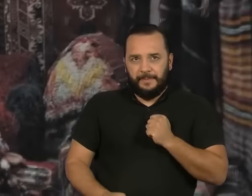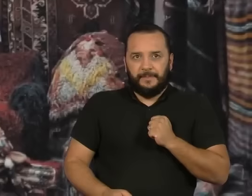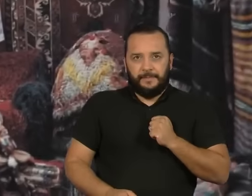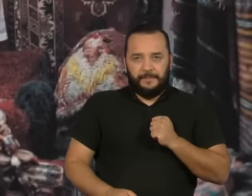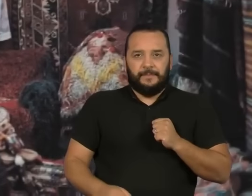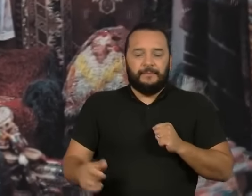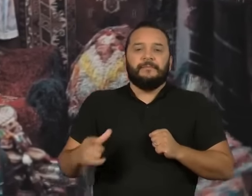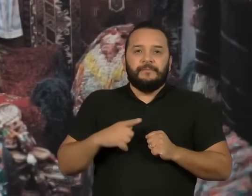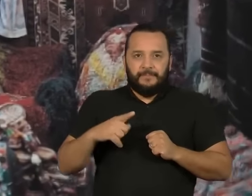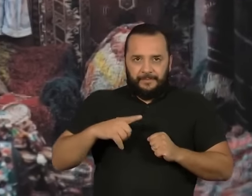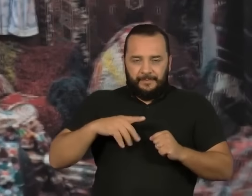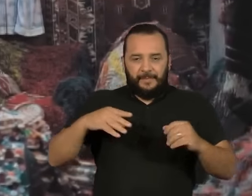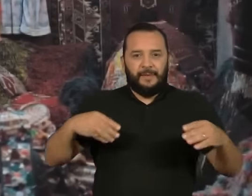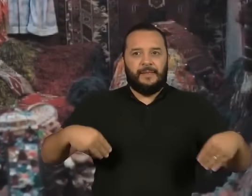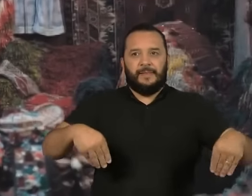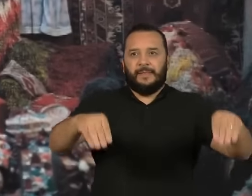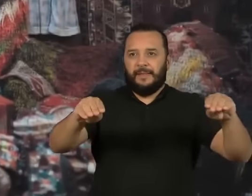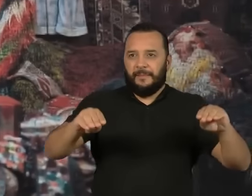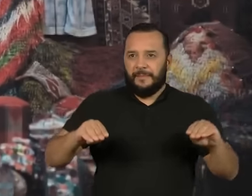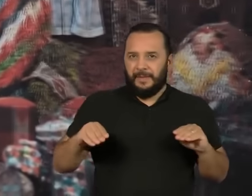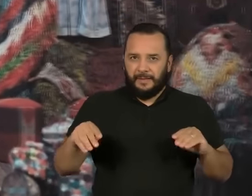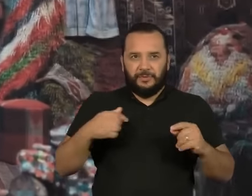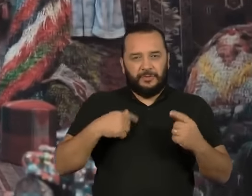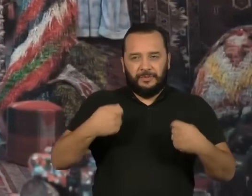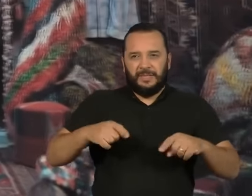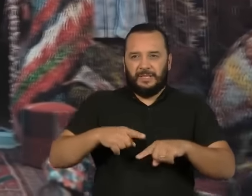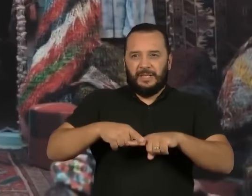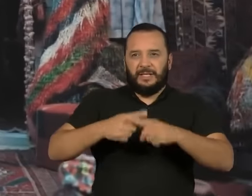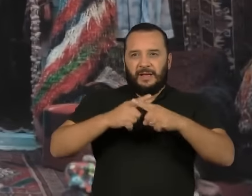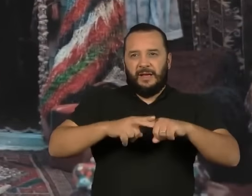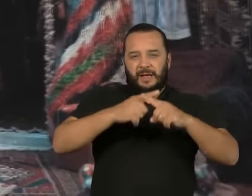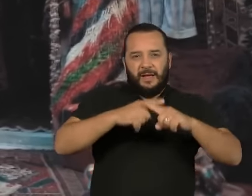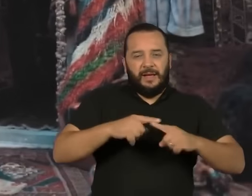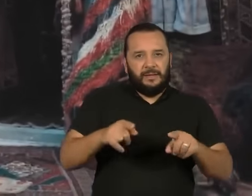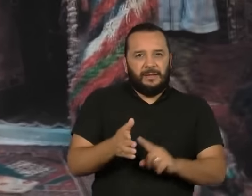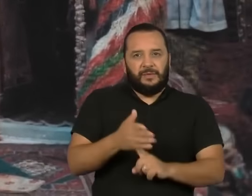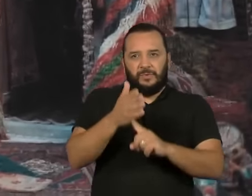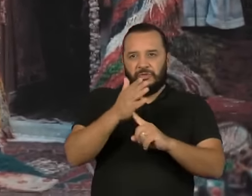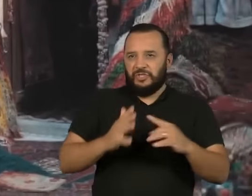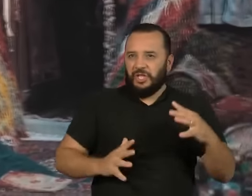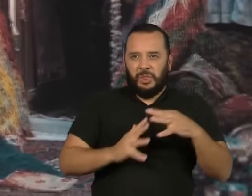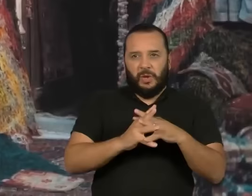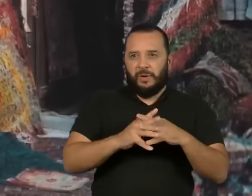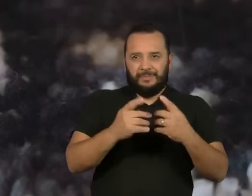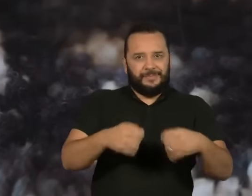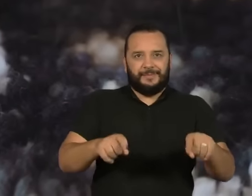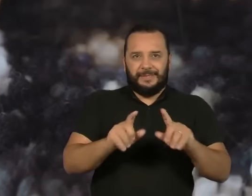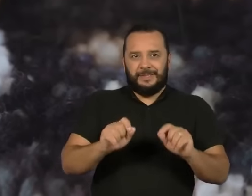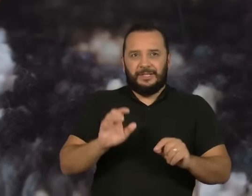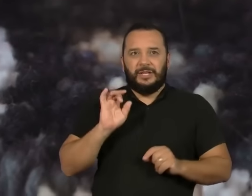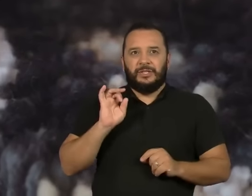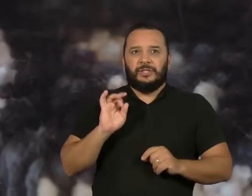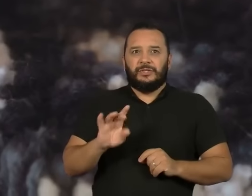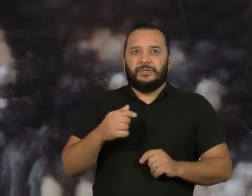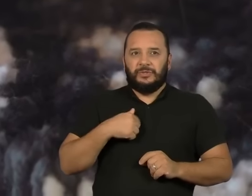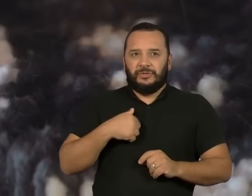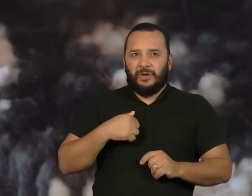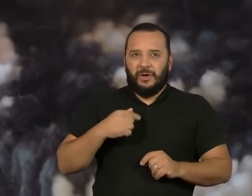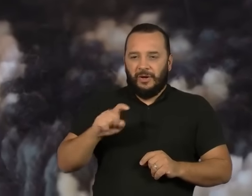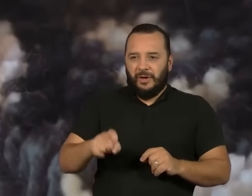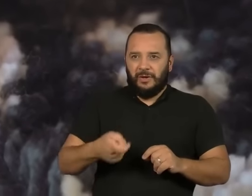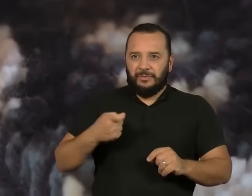Os tapetes de Esmirna não necessitam de tear ou ferramentas sofisticadas para sua produção. Basta uma pequena agulha